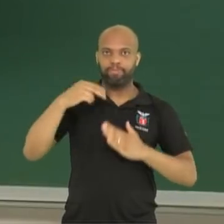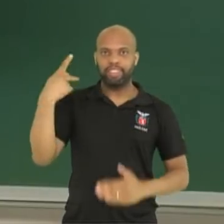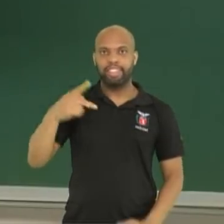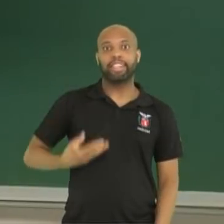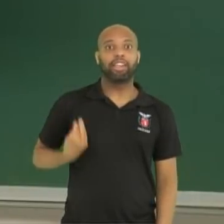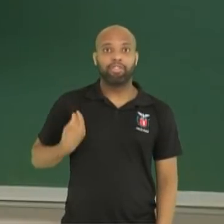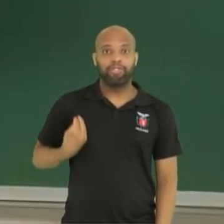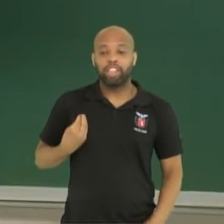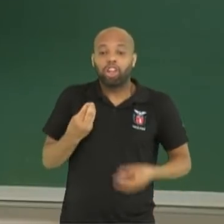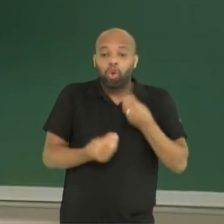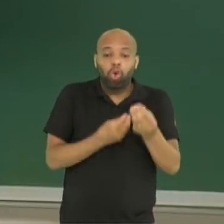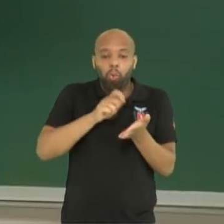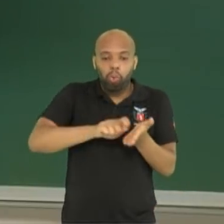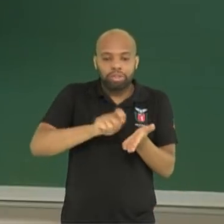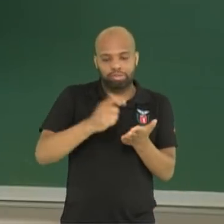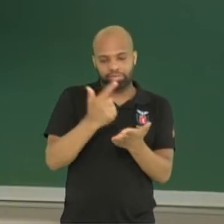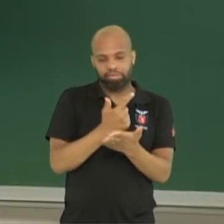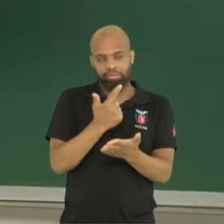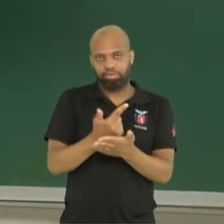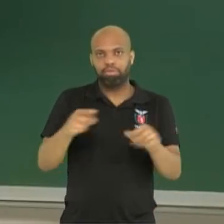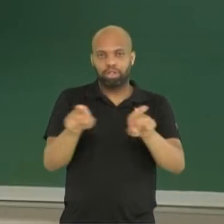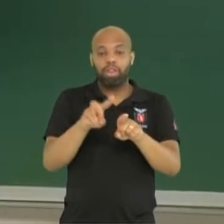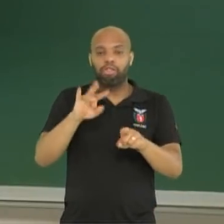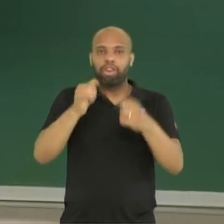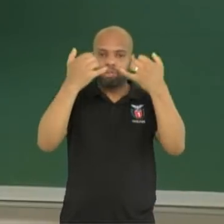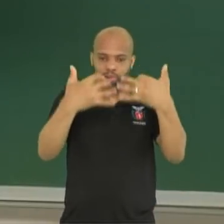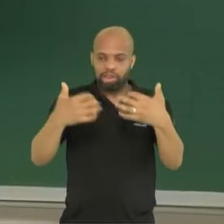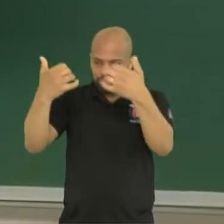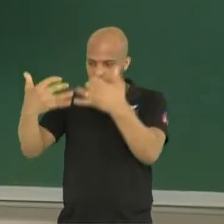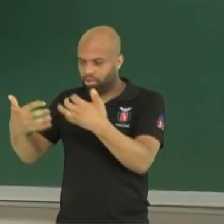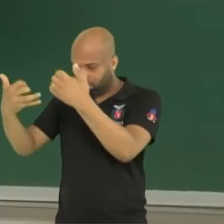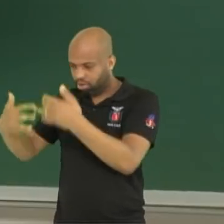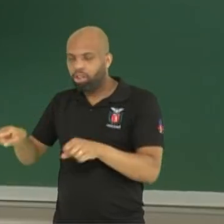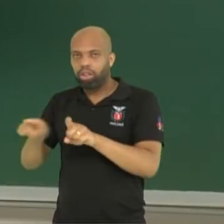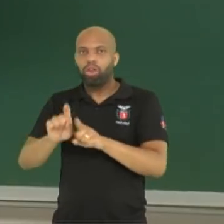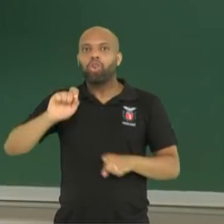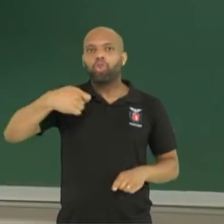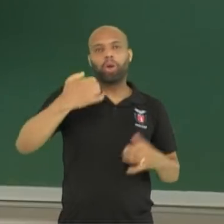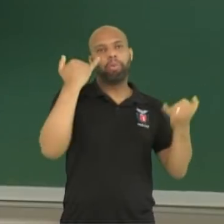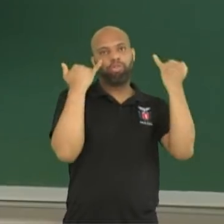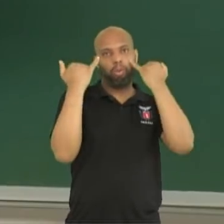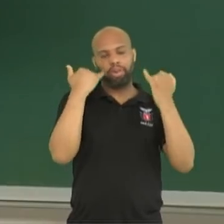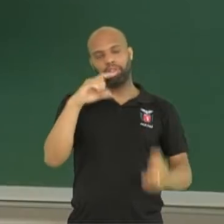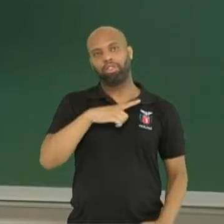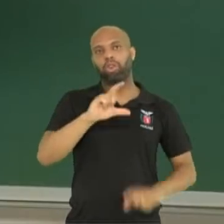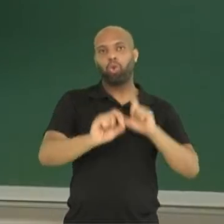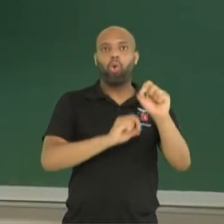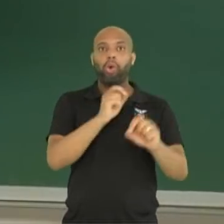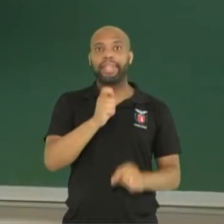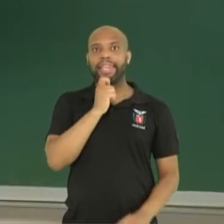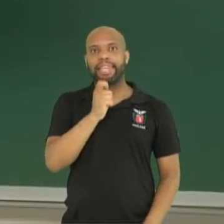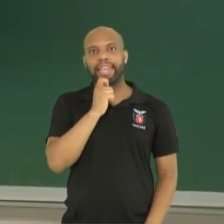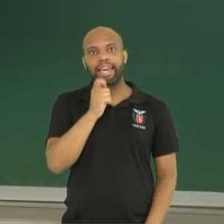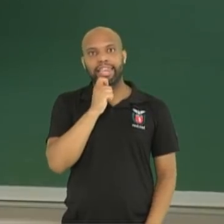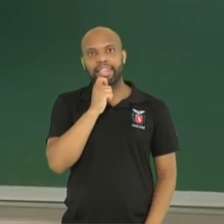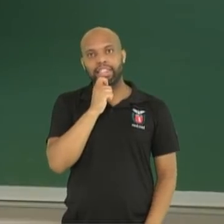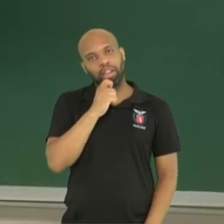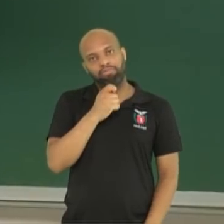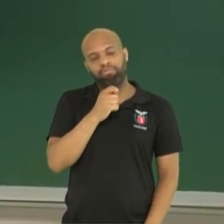Como escrever livros, enfim. Ele vai contando ali um pouco, né, das informações, daquilo que ele é indagado a